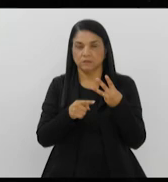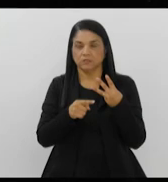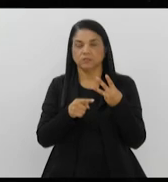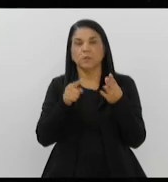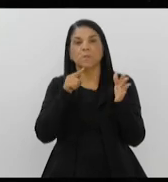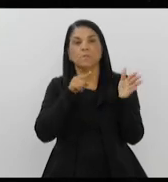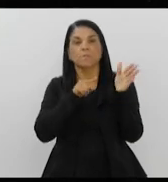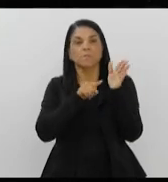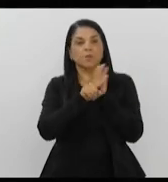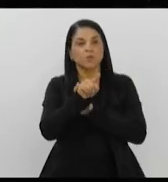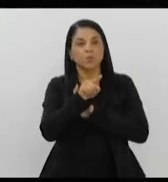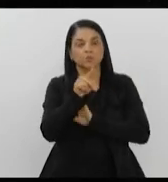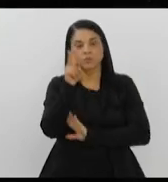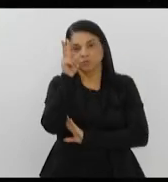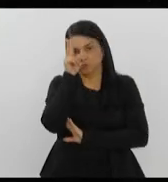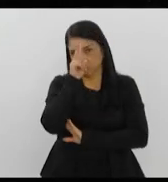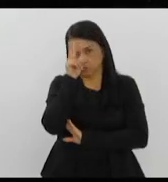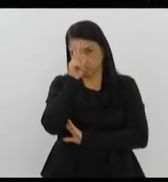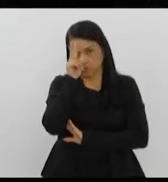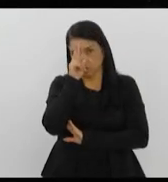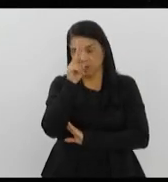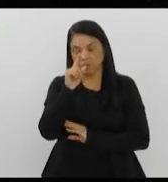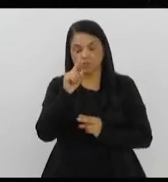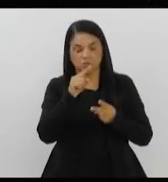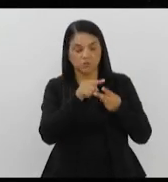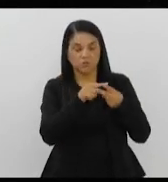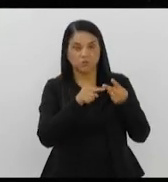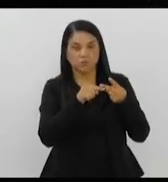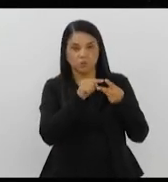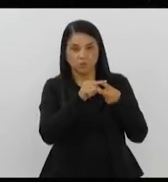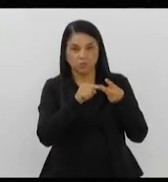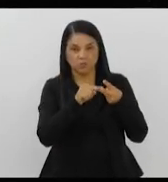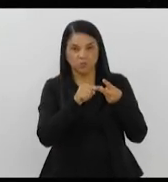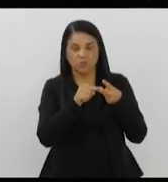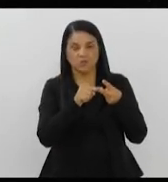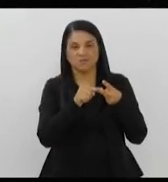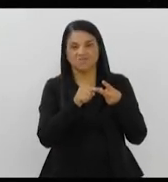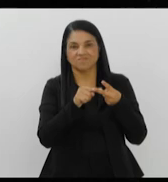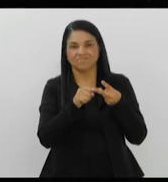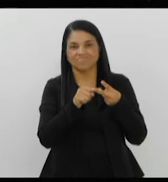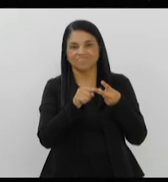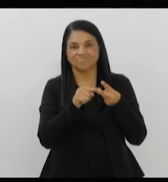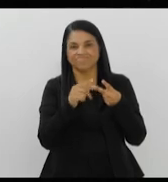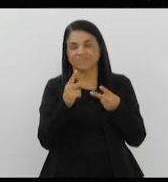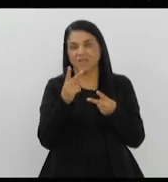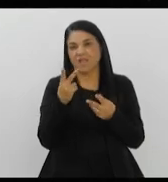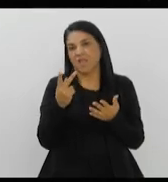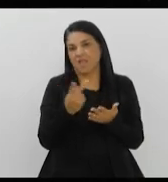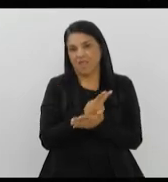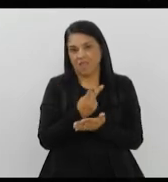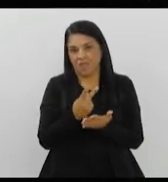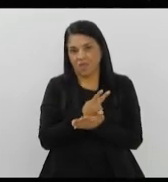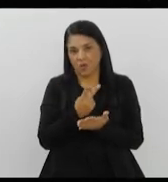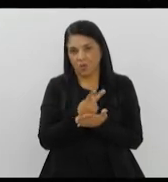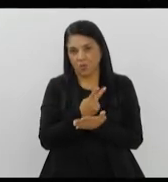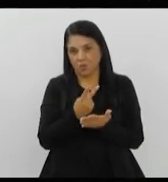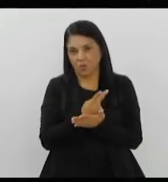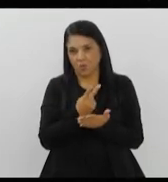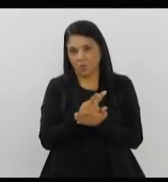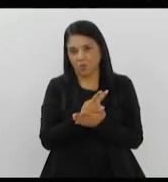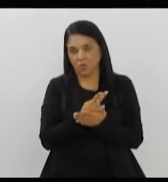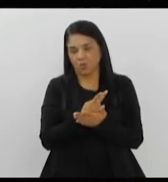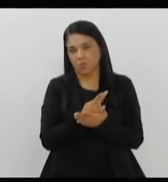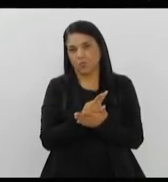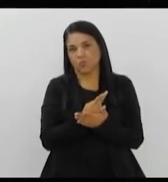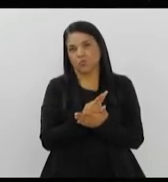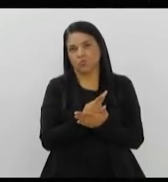história, duas delas que tem um erro basilar de não estar na ementa do